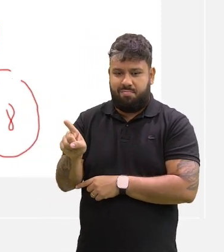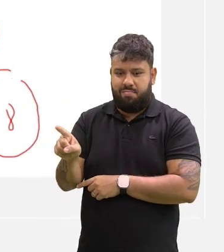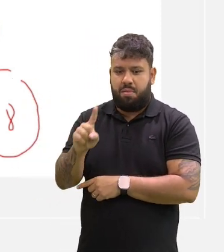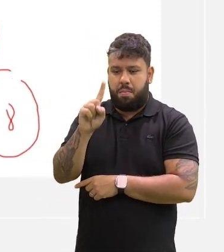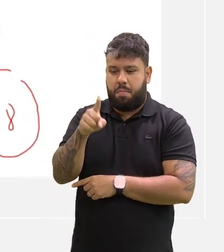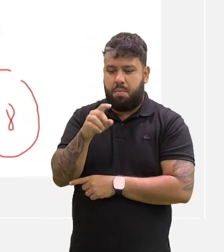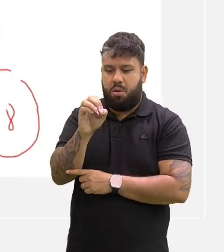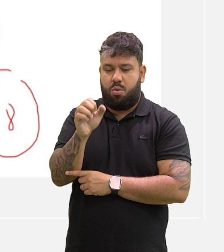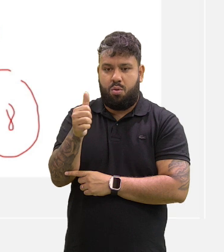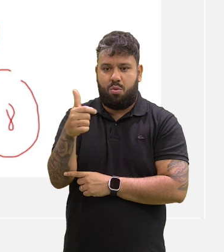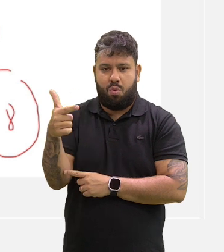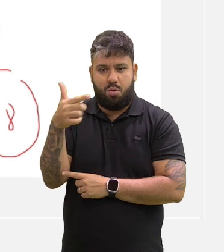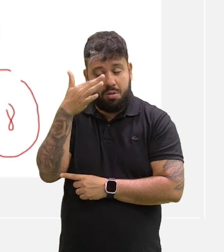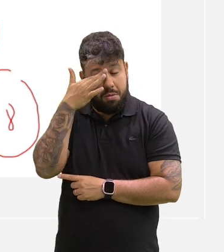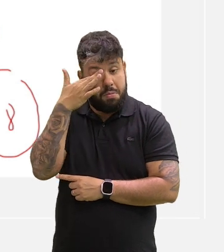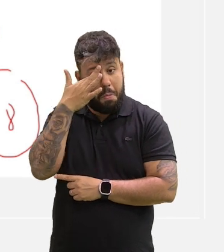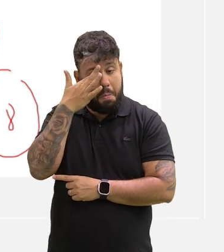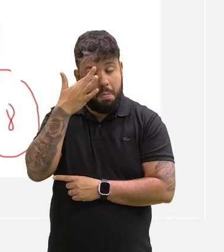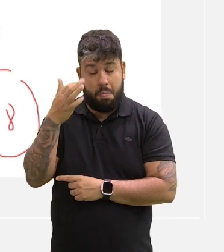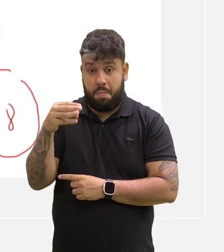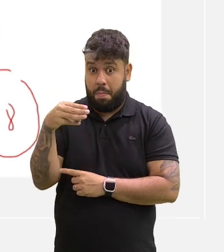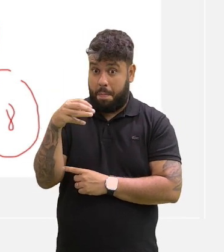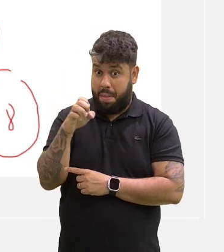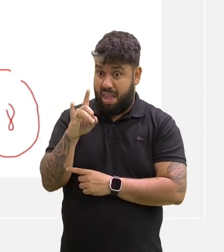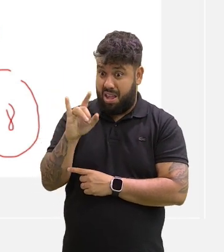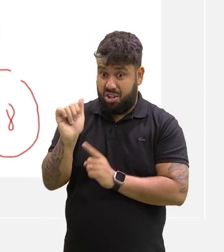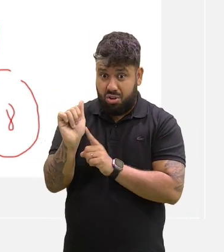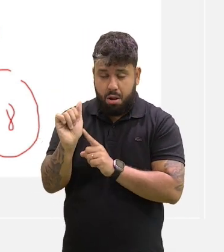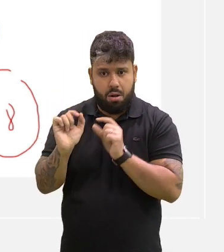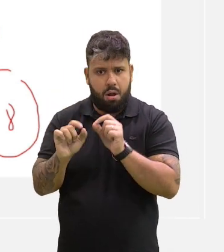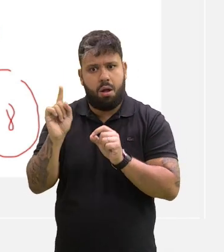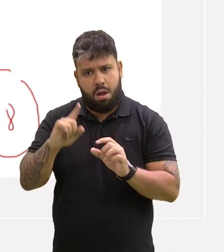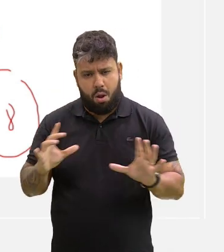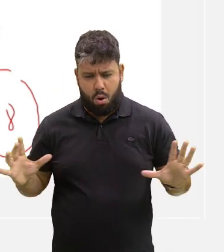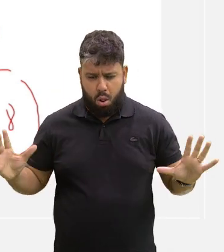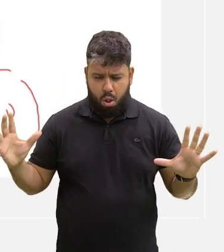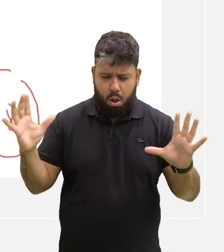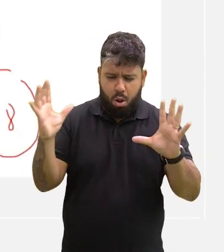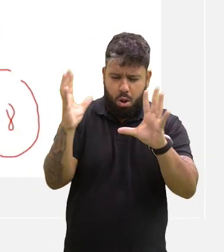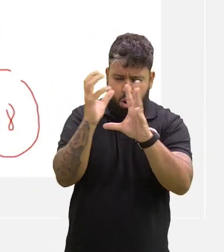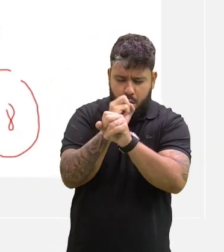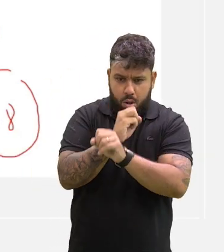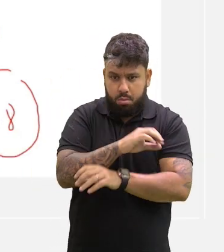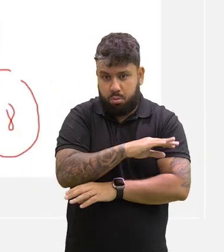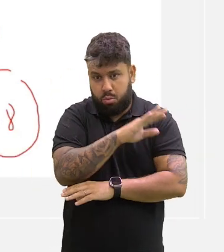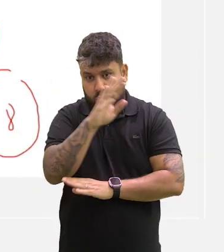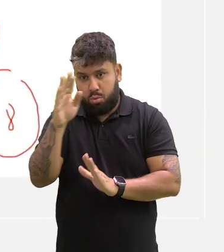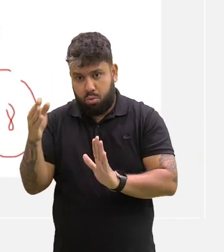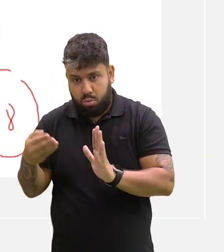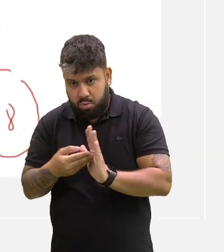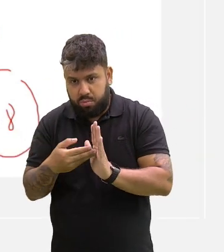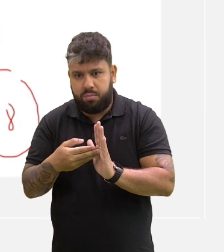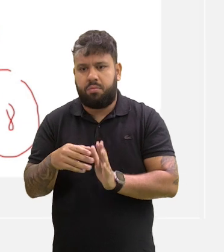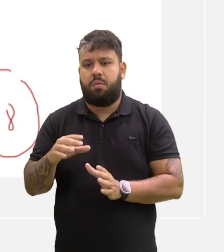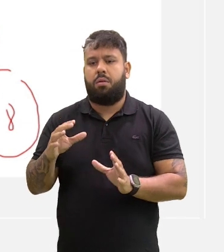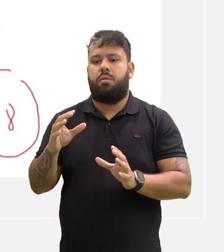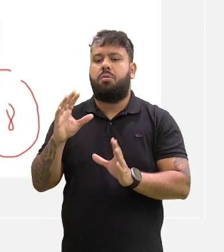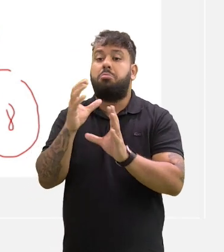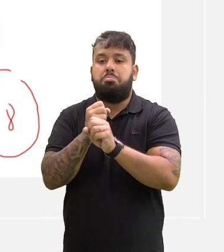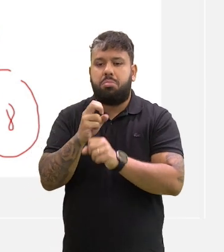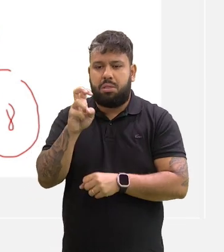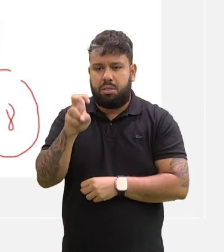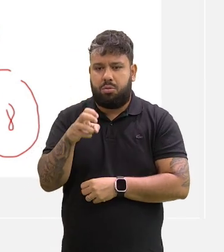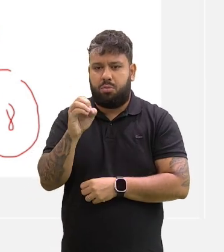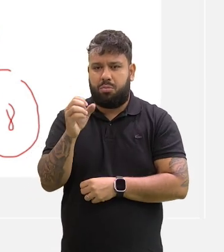1012. E a média é a soma de todo mundo. Somei esses dados da primeira linha, consegui 5.067. A